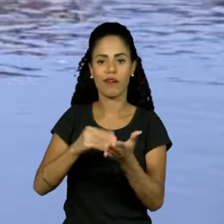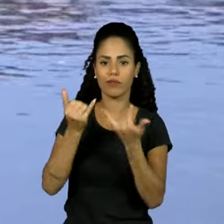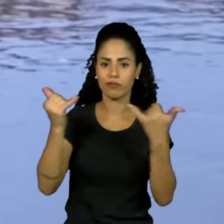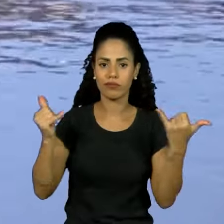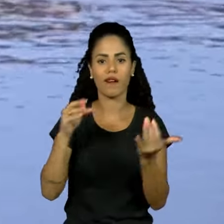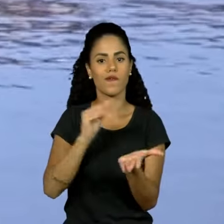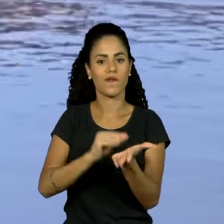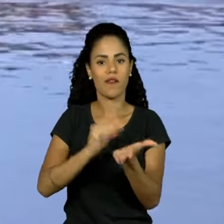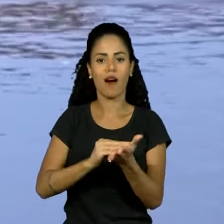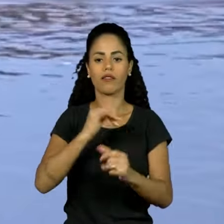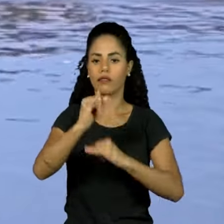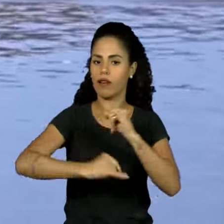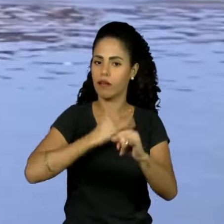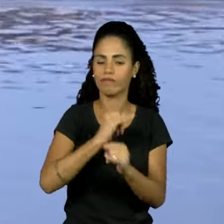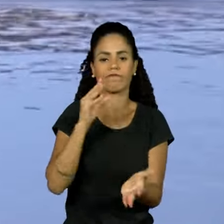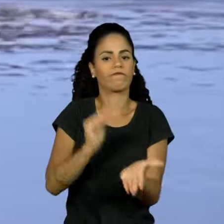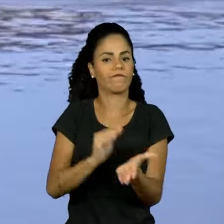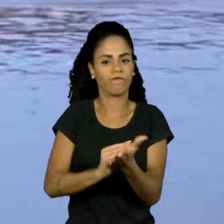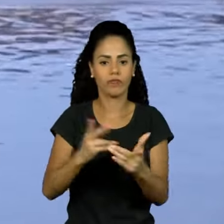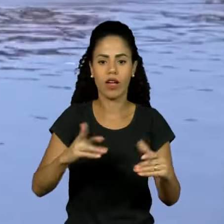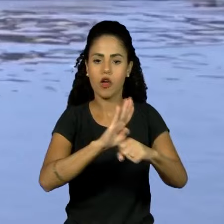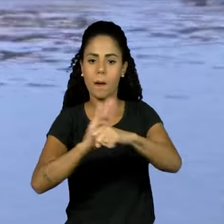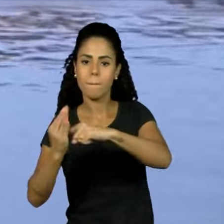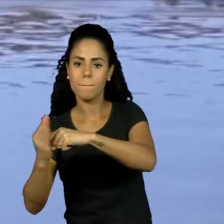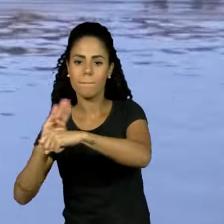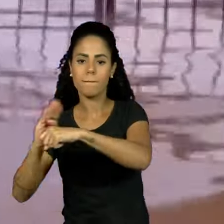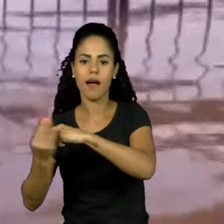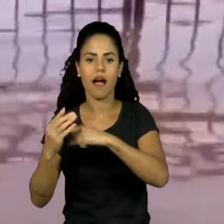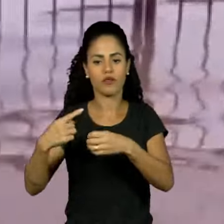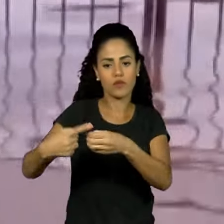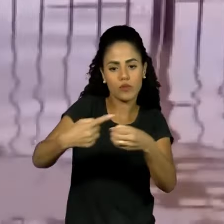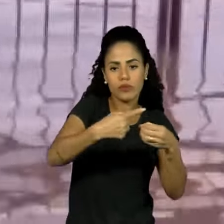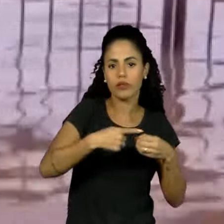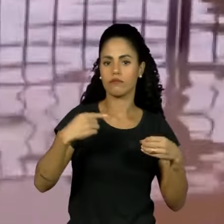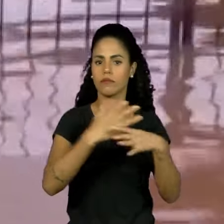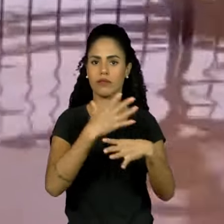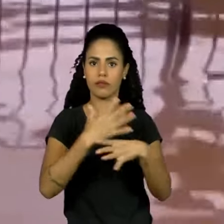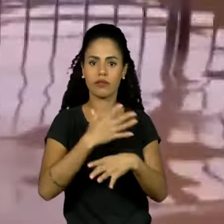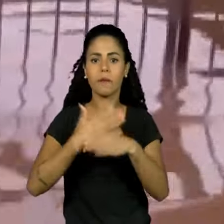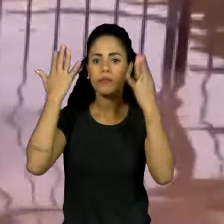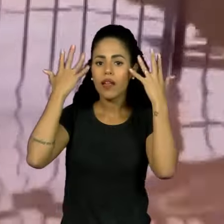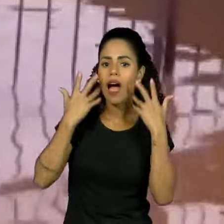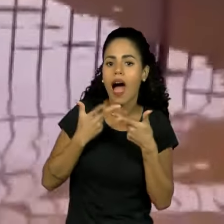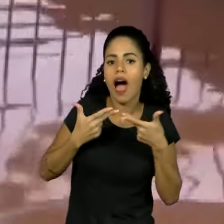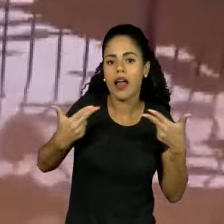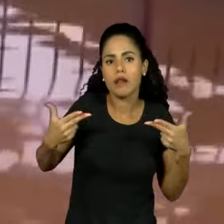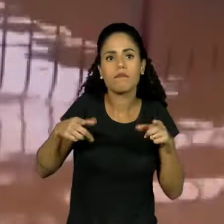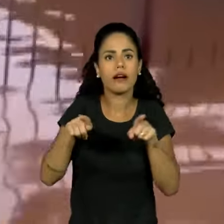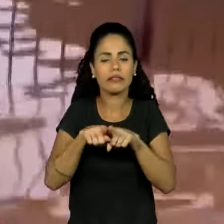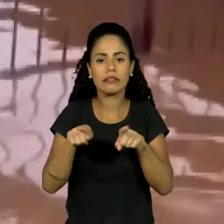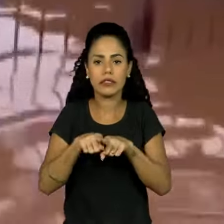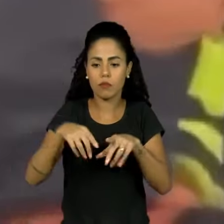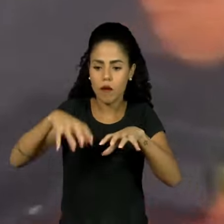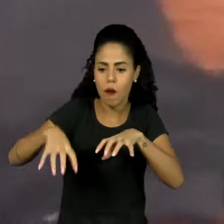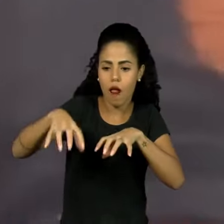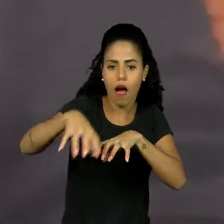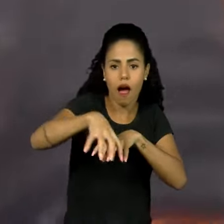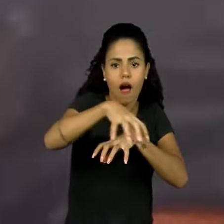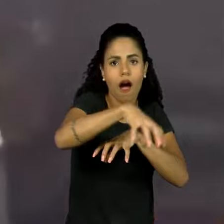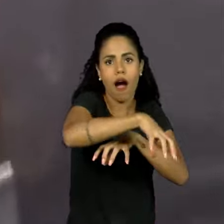internet colapsou em bairros ou municípios inteiros. Animais domésticos e silvestres em zonas urbanas